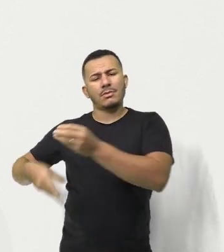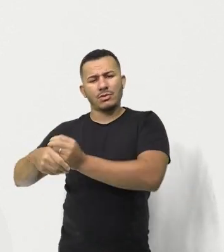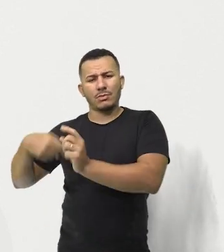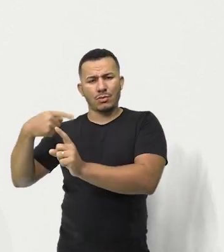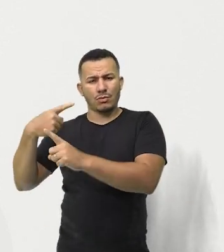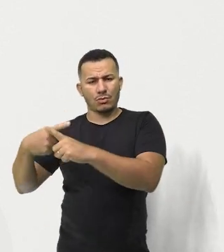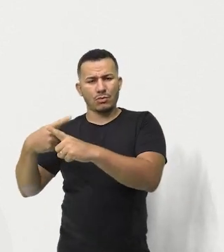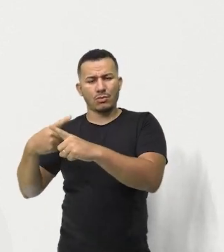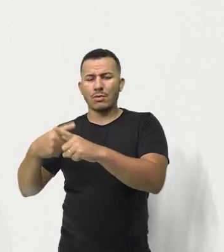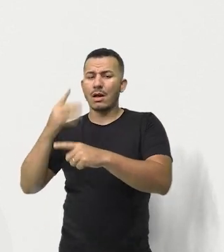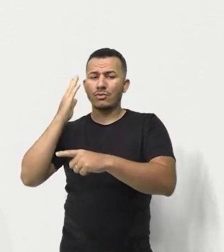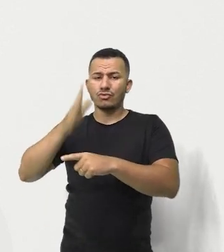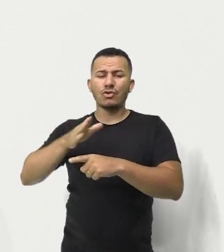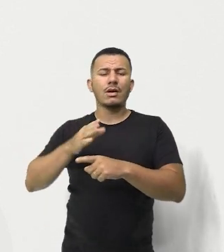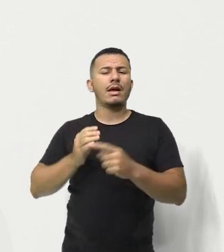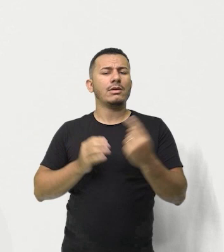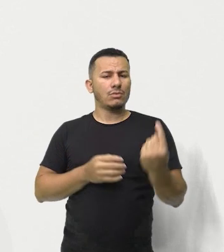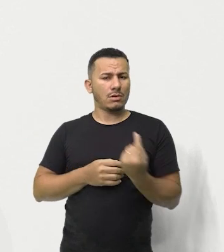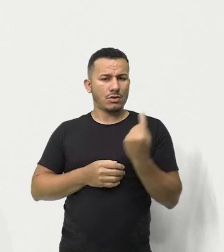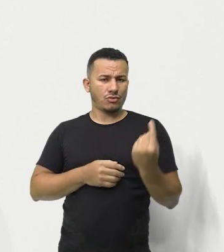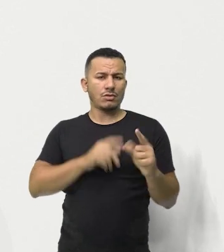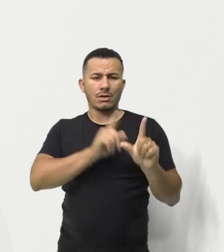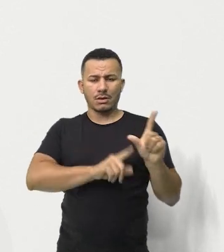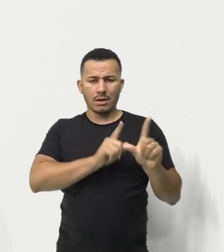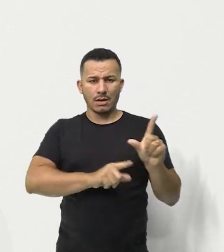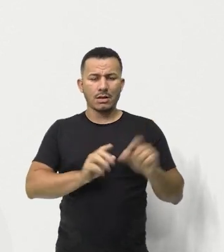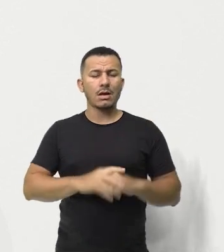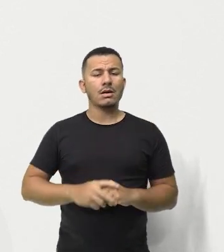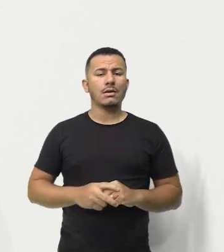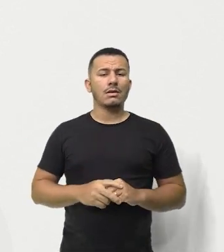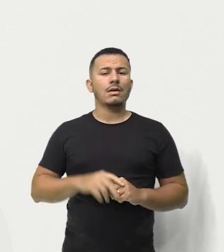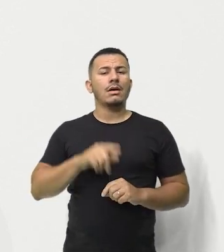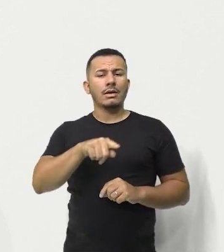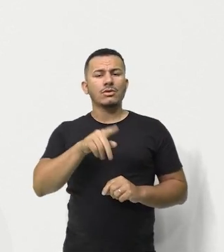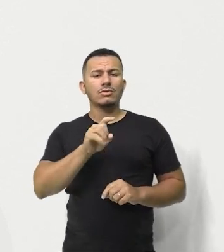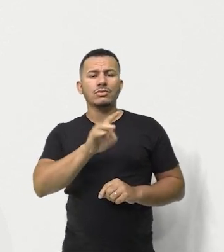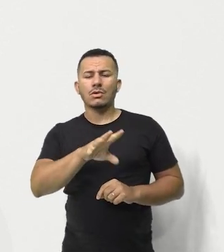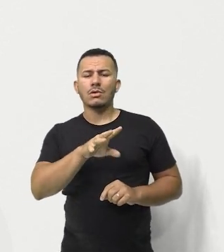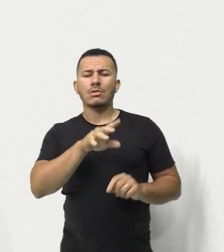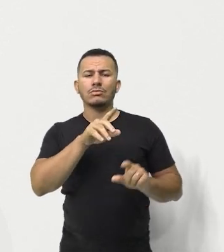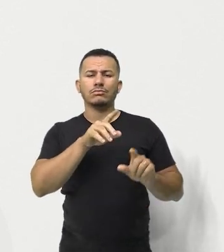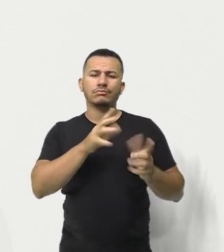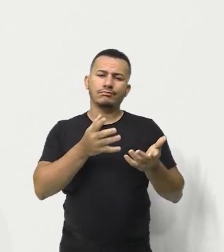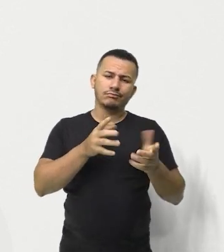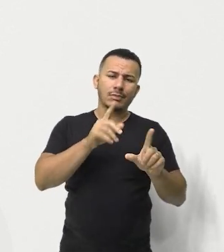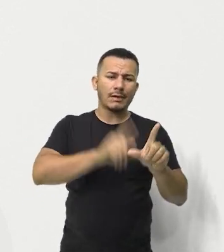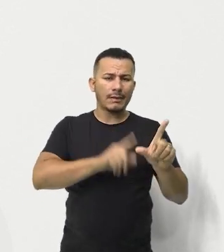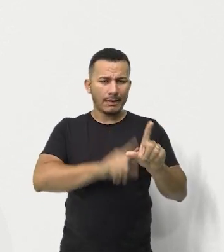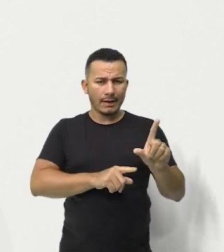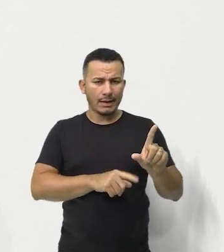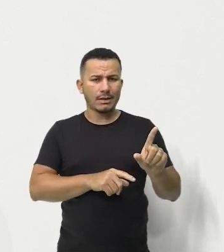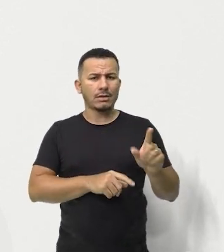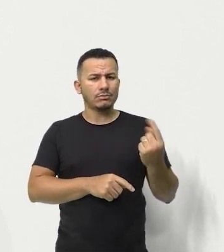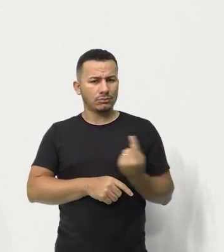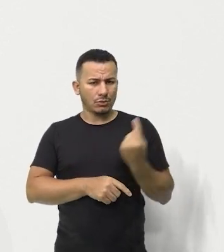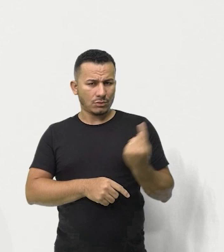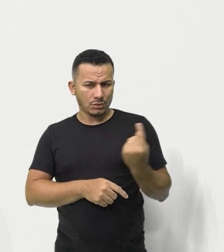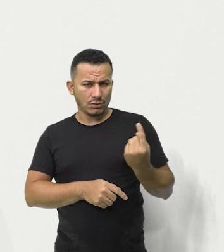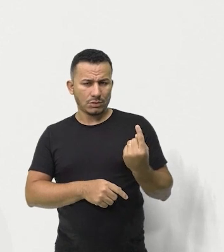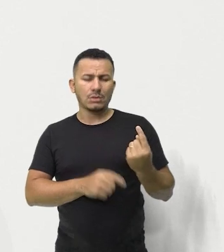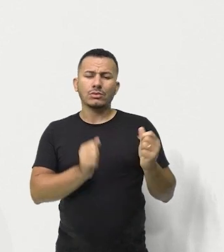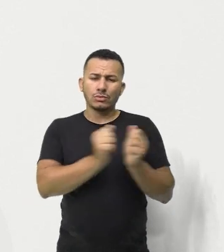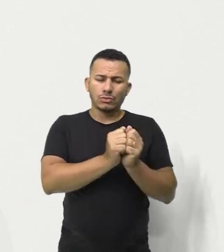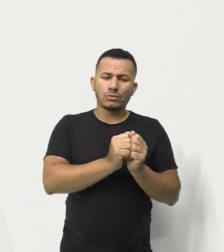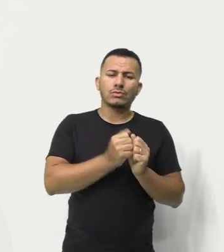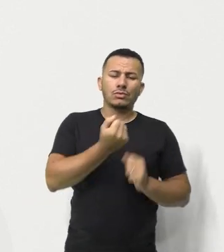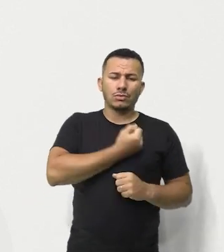de explicar, e princípio multiplicativo, agora eu já isolo direto. Só vai ficar em um dos membros aquele termo algébrico. Olha, se vai ficar o